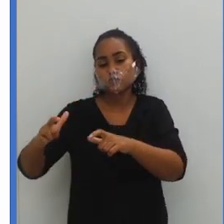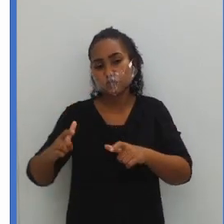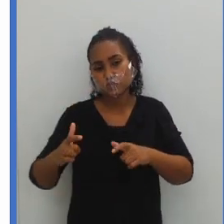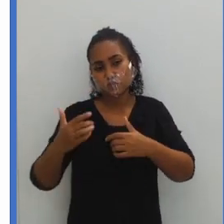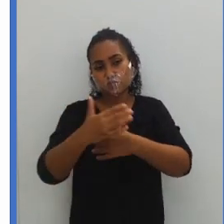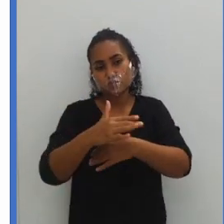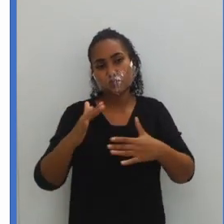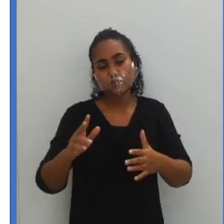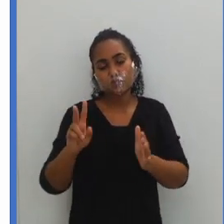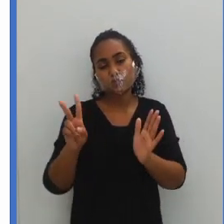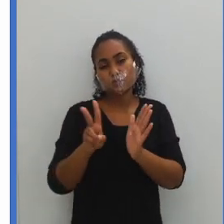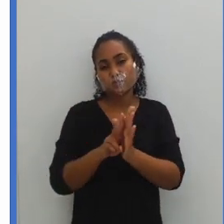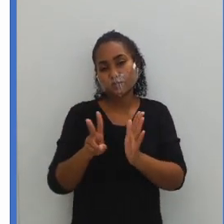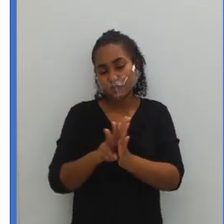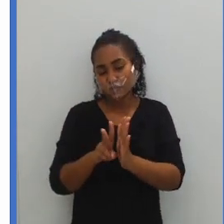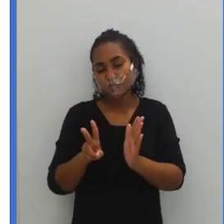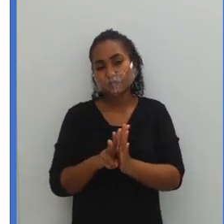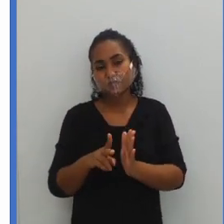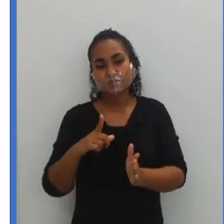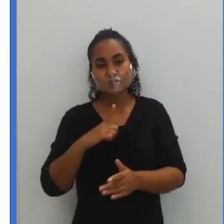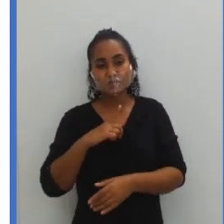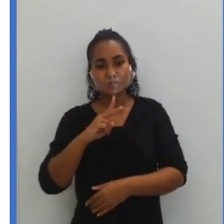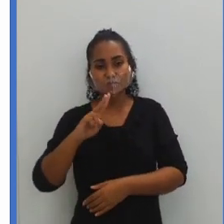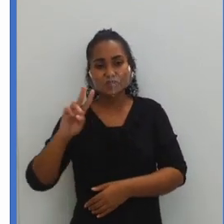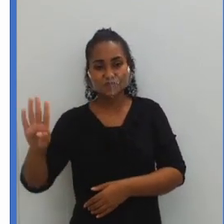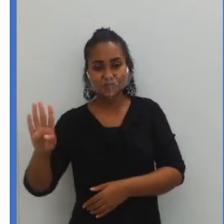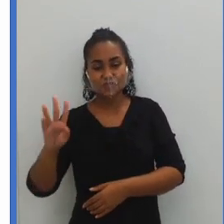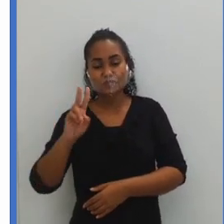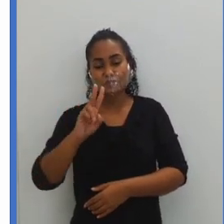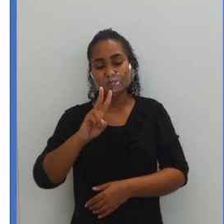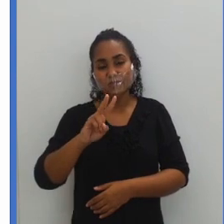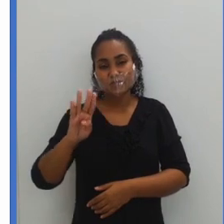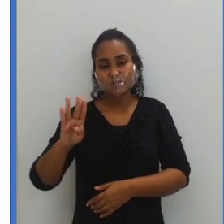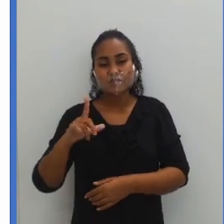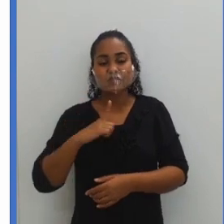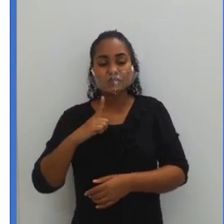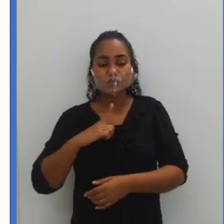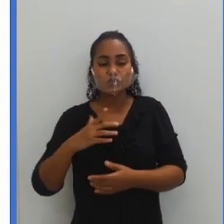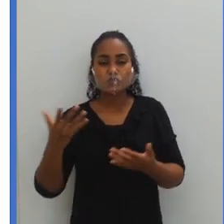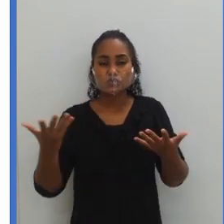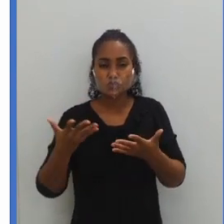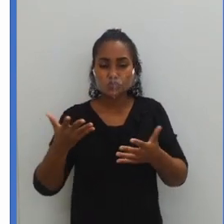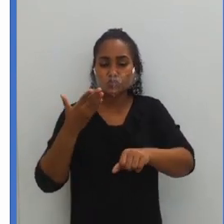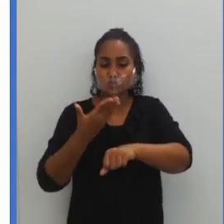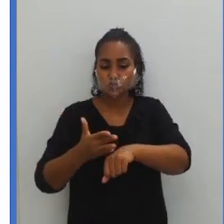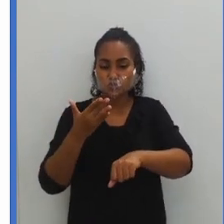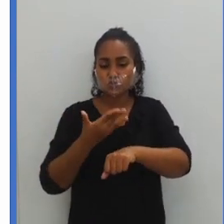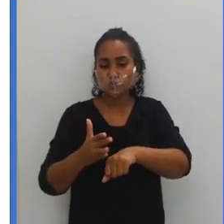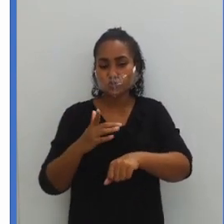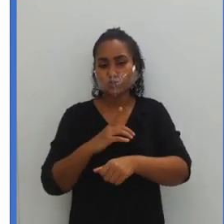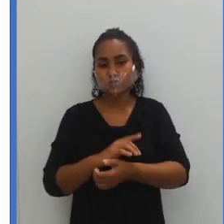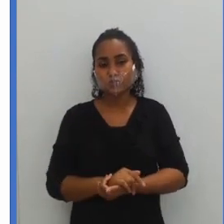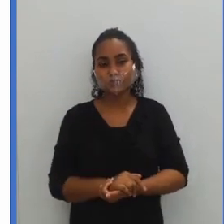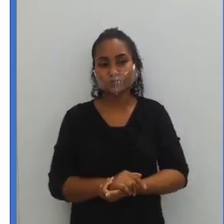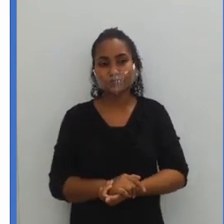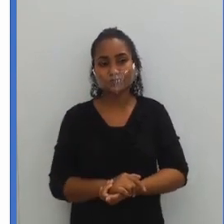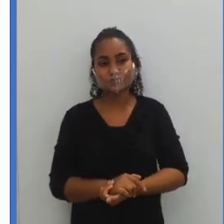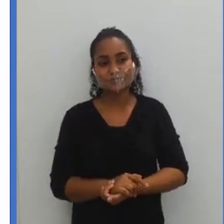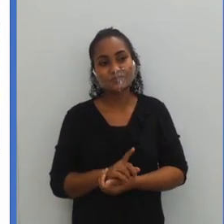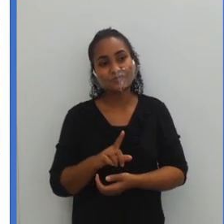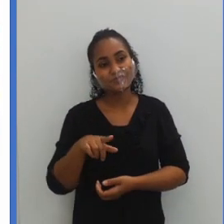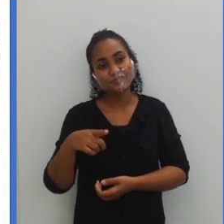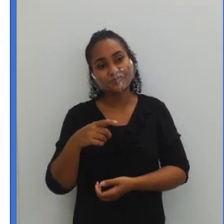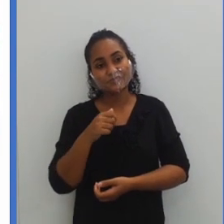outra academia lá em Boa Viagem, na ZR de Boa Viagem. Então, assim, muitas mulheres hoje praticam o